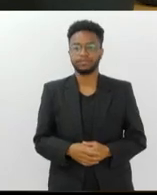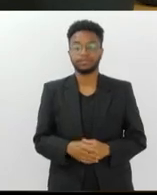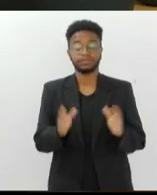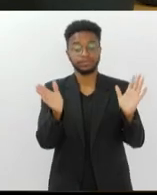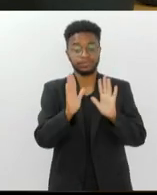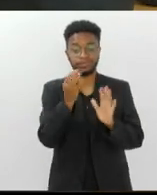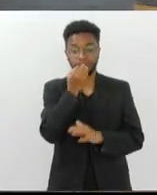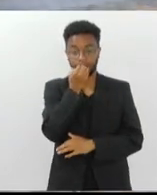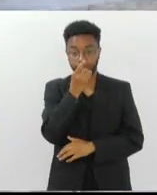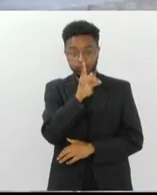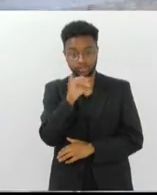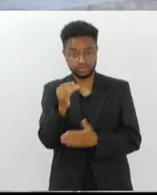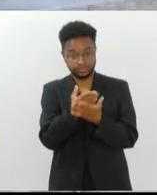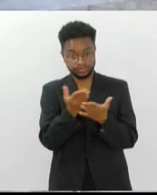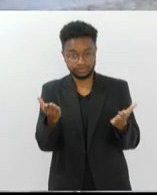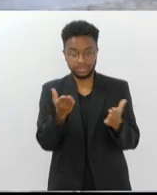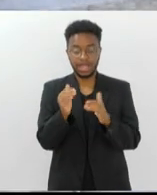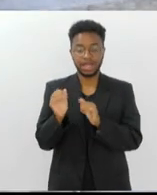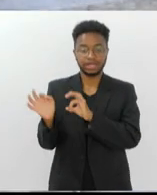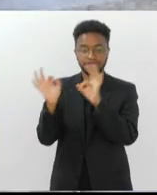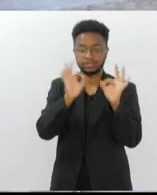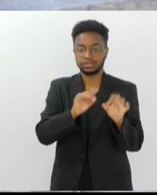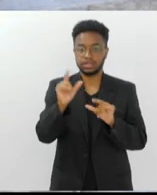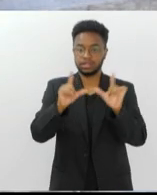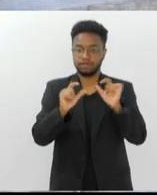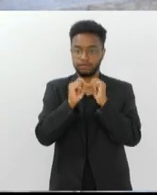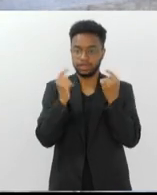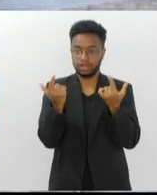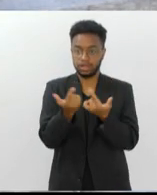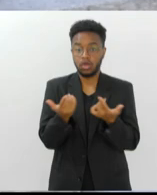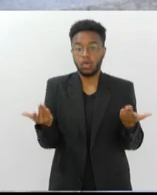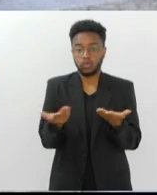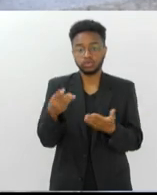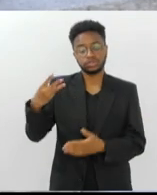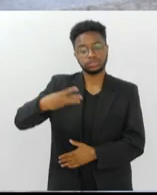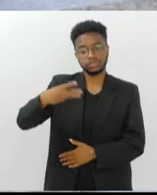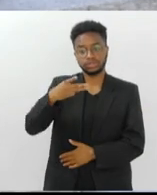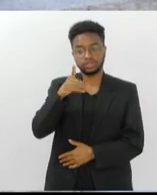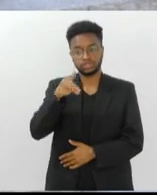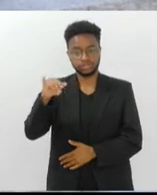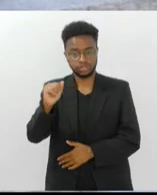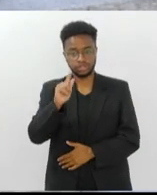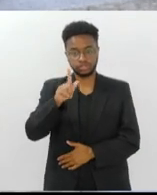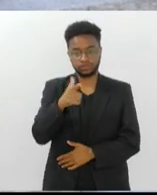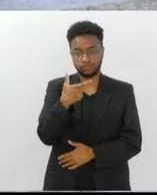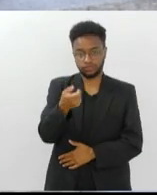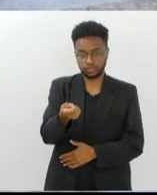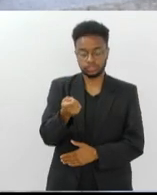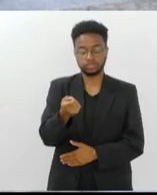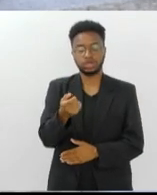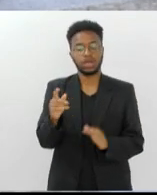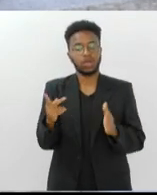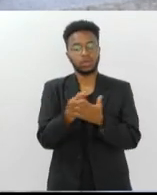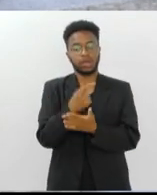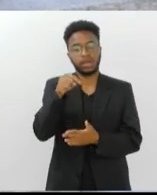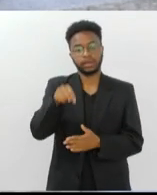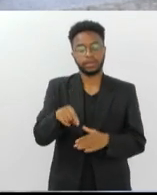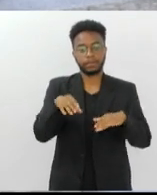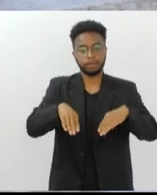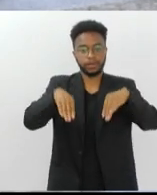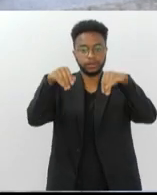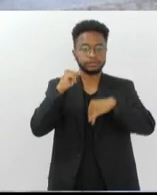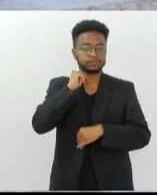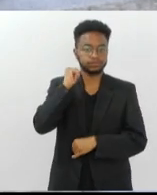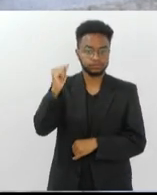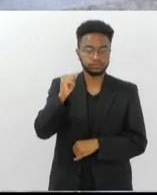Olá, bom dia, Vicente. Bom dia a todos que acompanham a TV Alerge. O terceiro dia da jornada G20, que acontece aqui no Palácio Tiradentes, promovido pelo